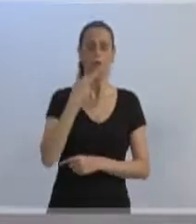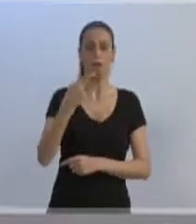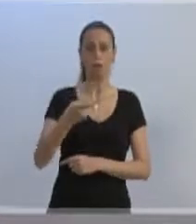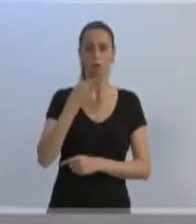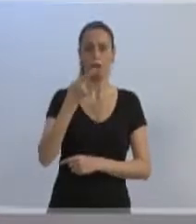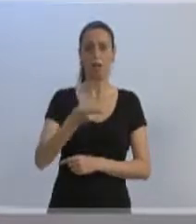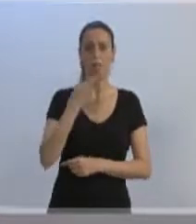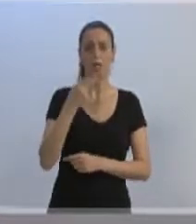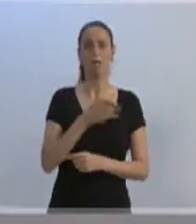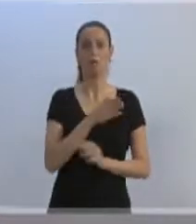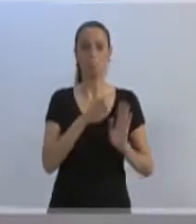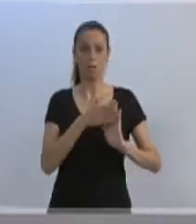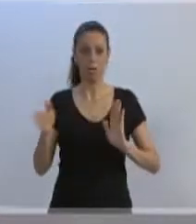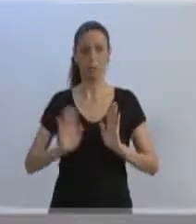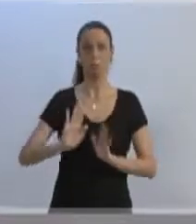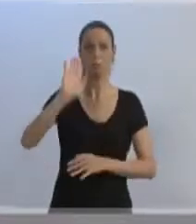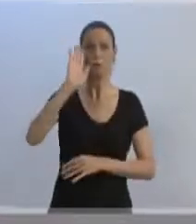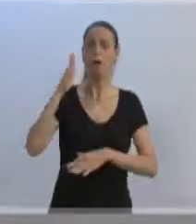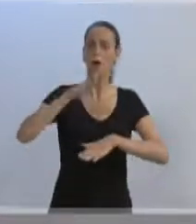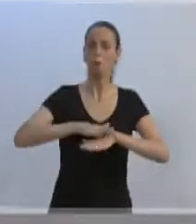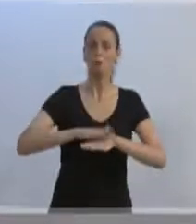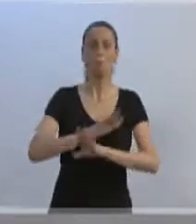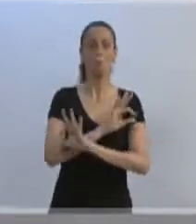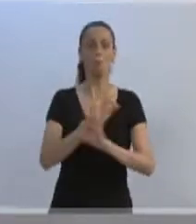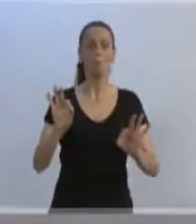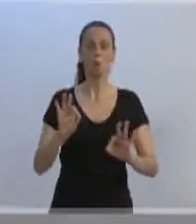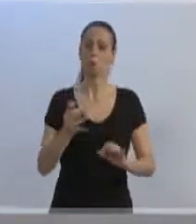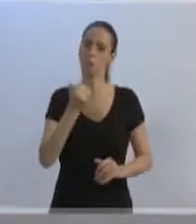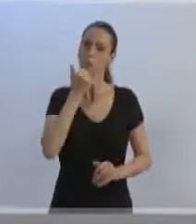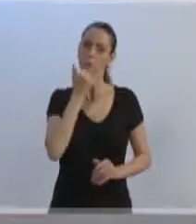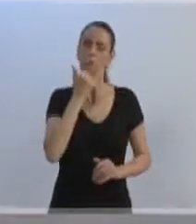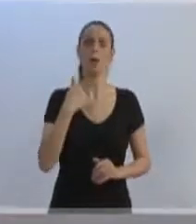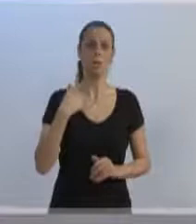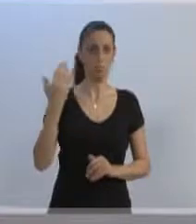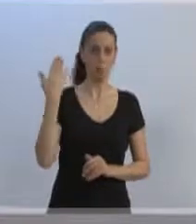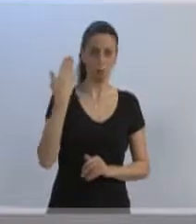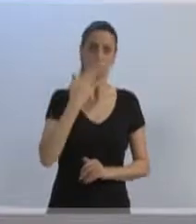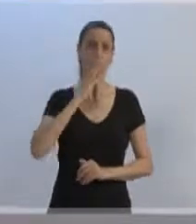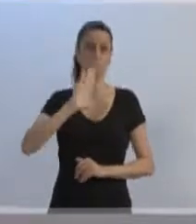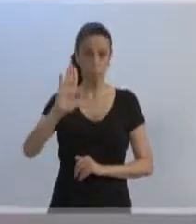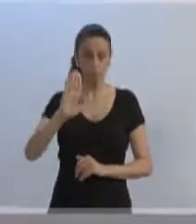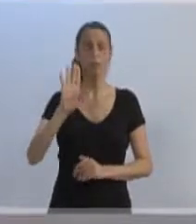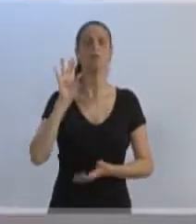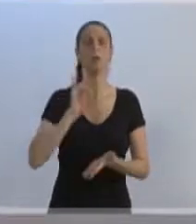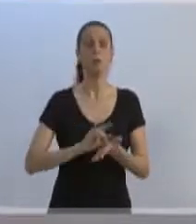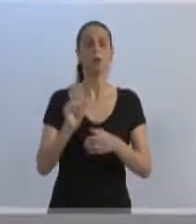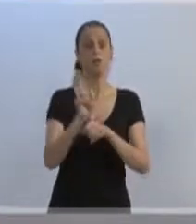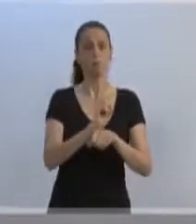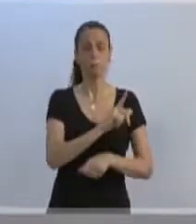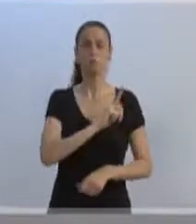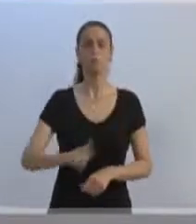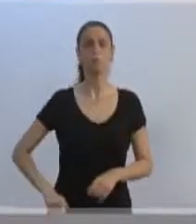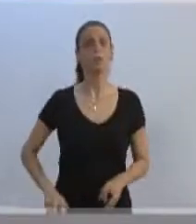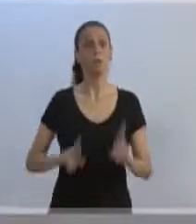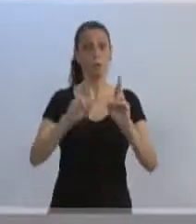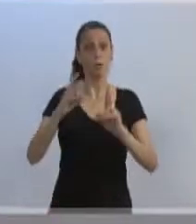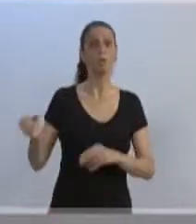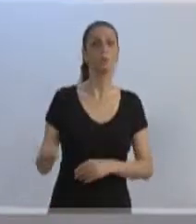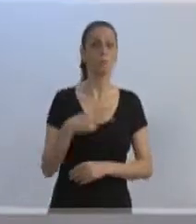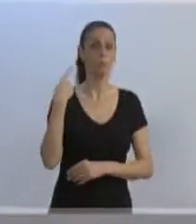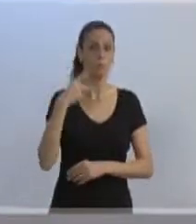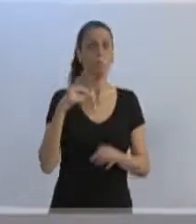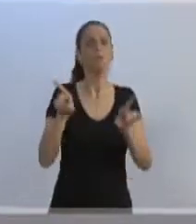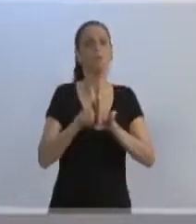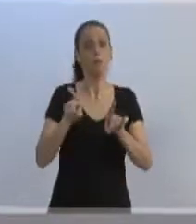durante a campanha e agora não estão fazendo estão cumprindo eu estou fazendo estou cumprindo fiscalizando o governo e eu espero que os novos também o façam e